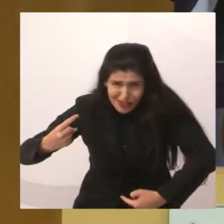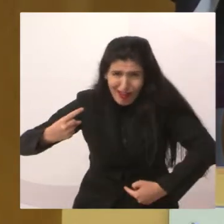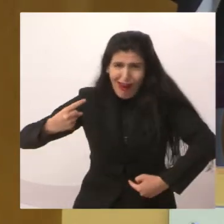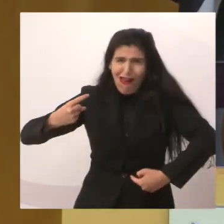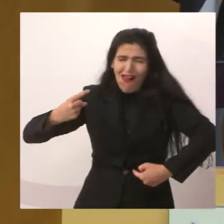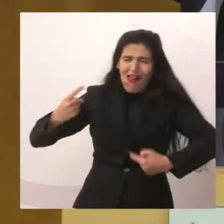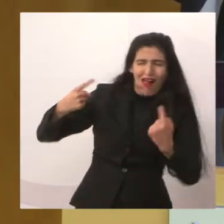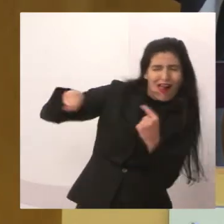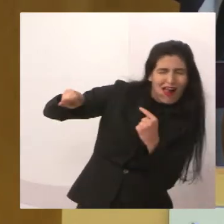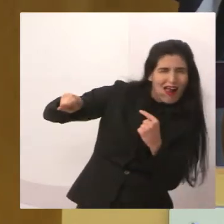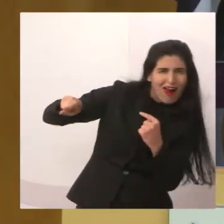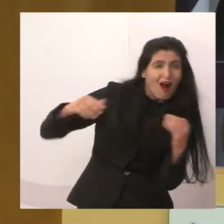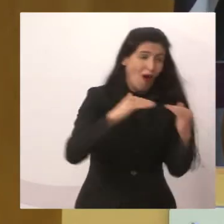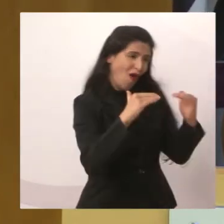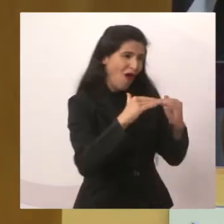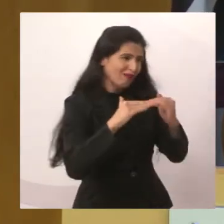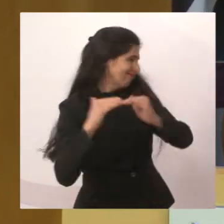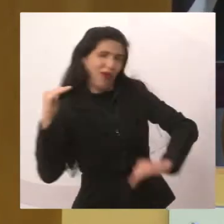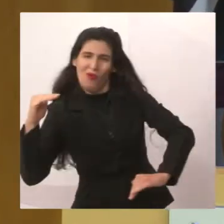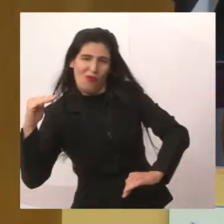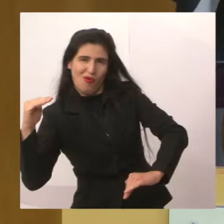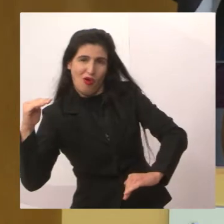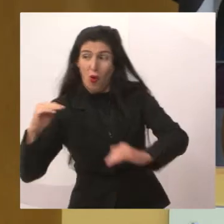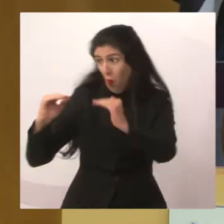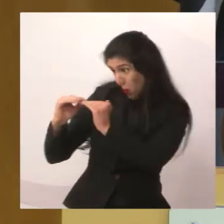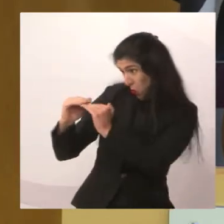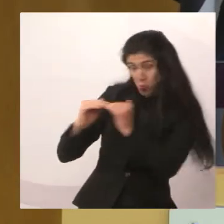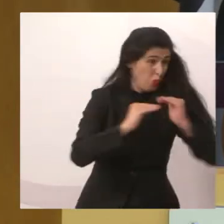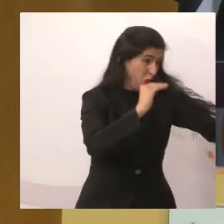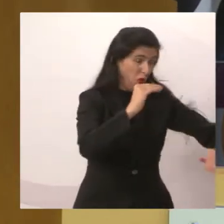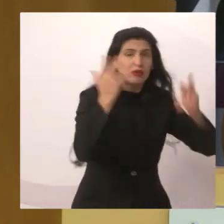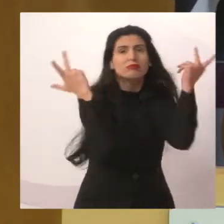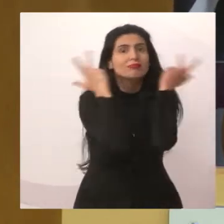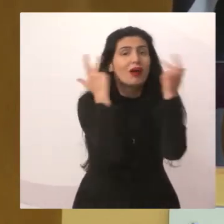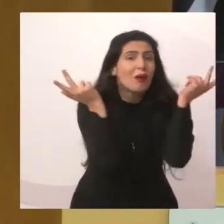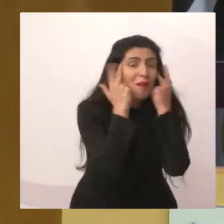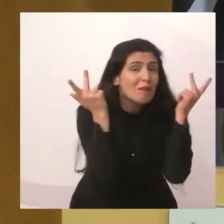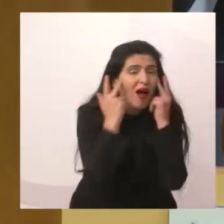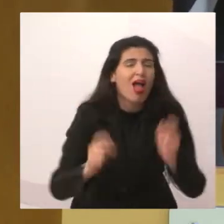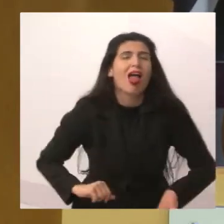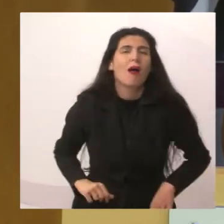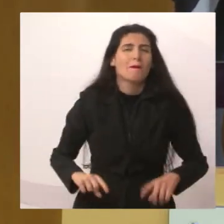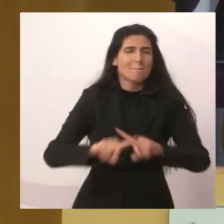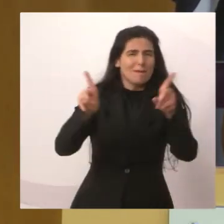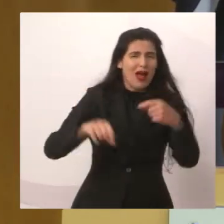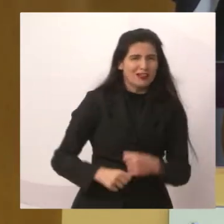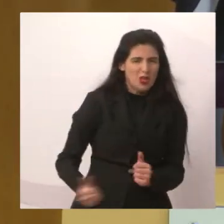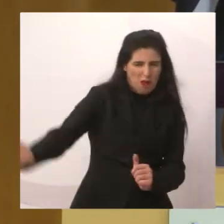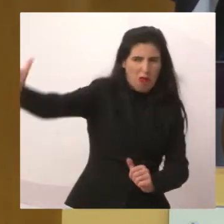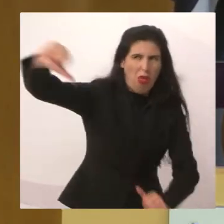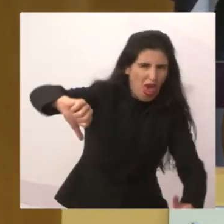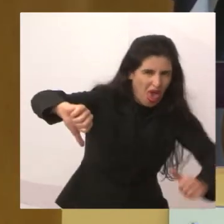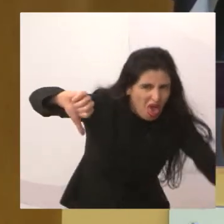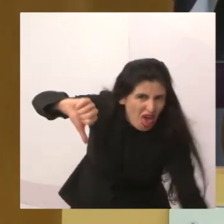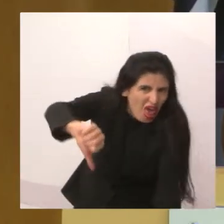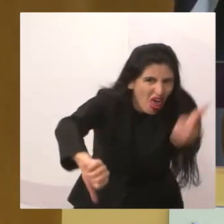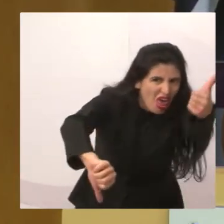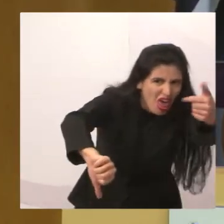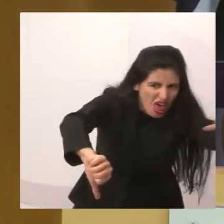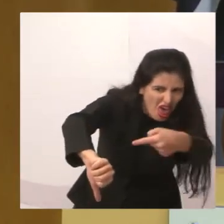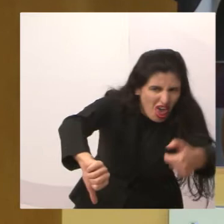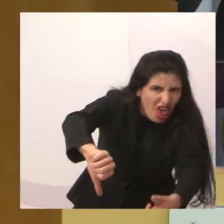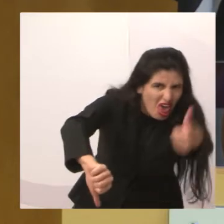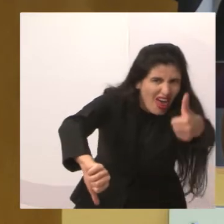sim. Mas quando a gente dá a demonstração para a população que o que interessa é o quanto pior, melhor, porque se eu derrubar